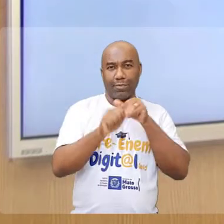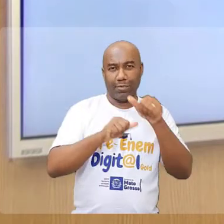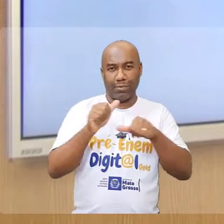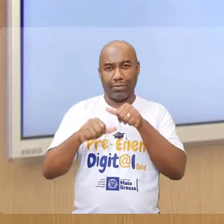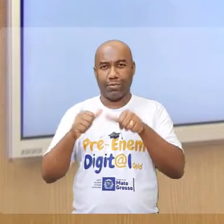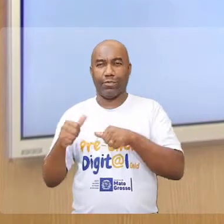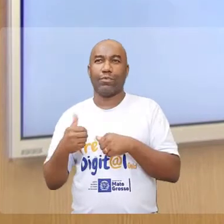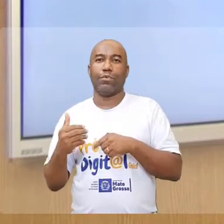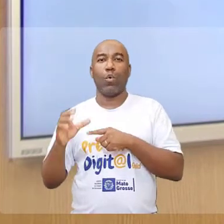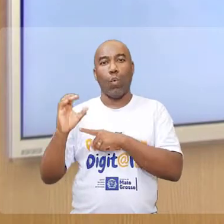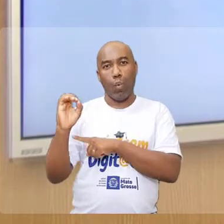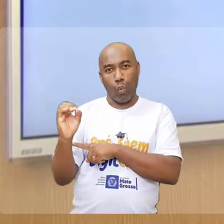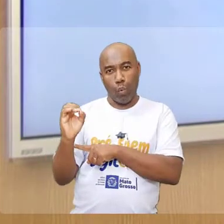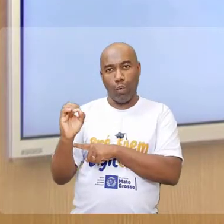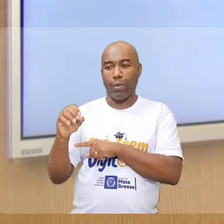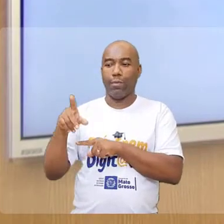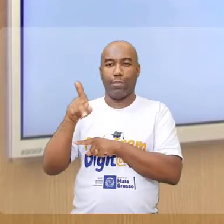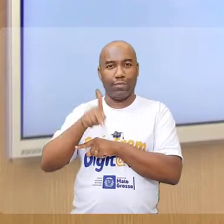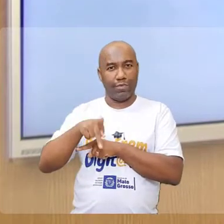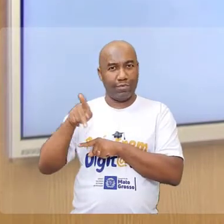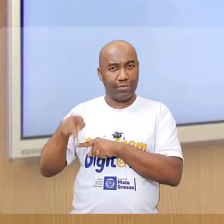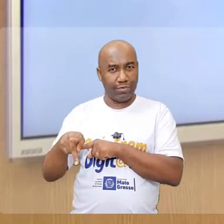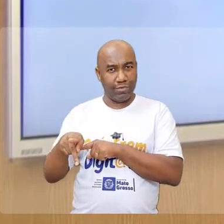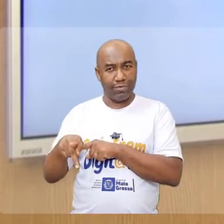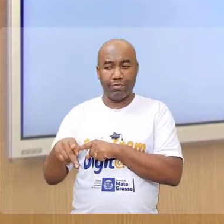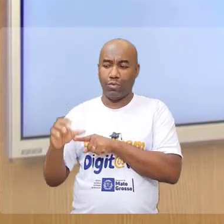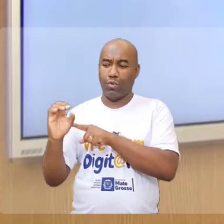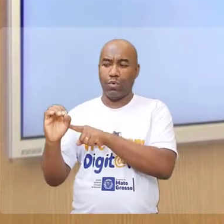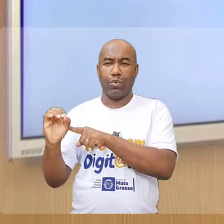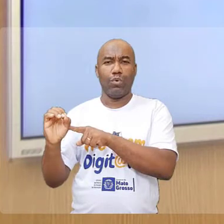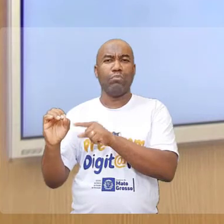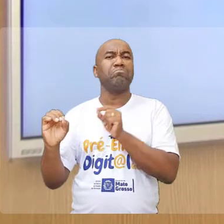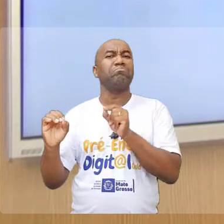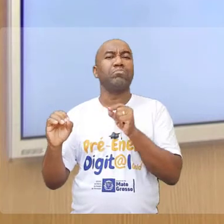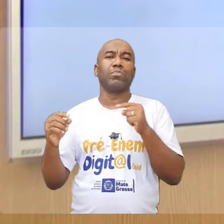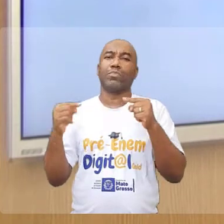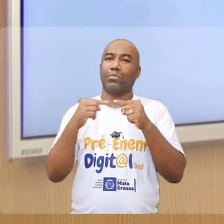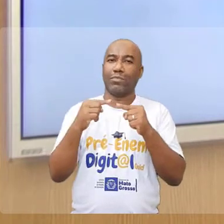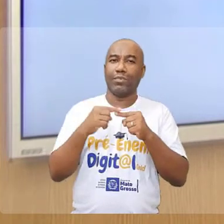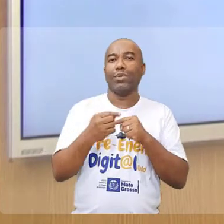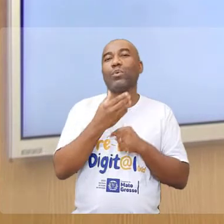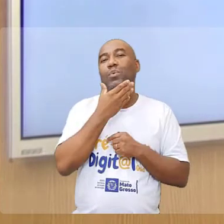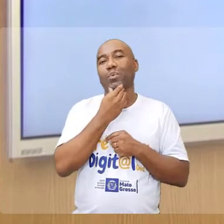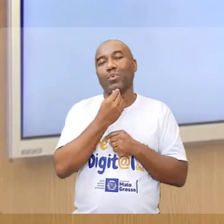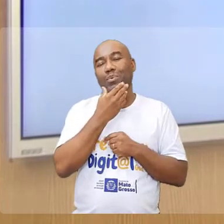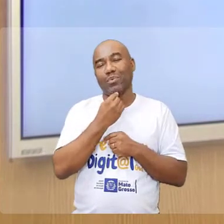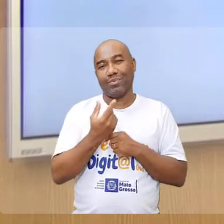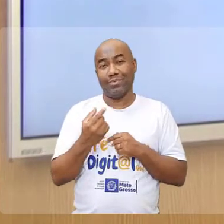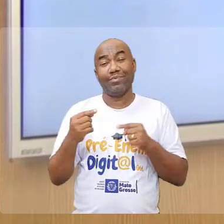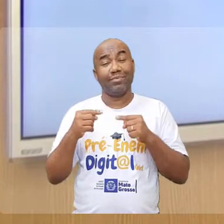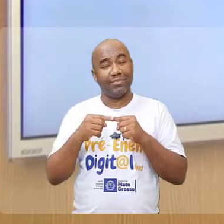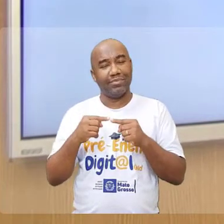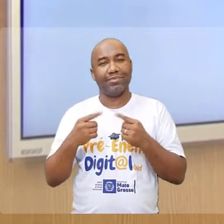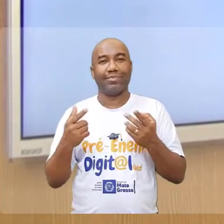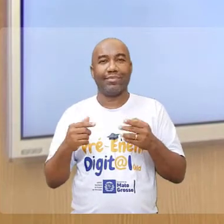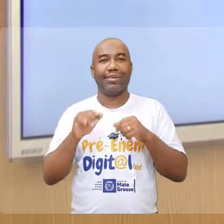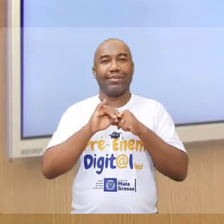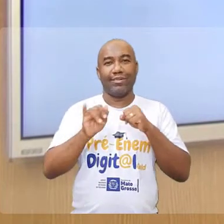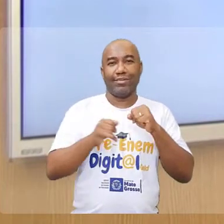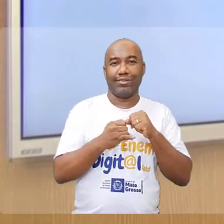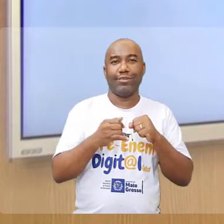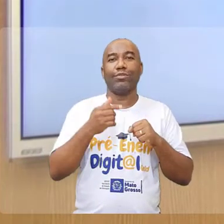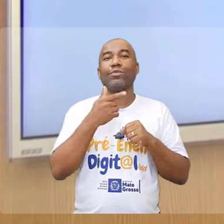o professor, eu devo mudar tanto o artigo quanto o adjetivo. O professor